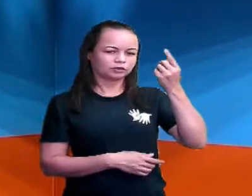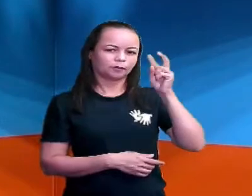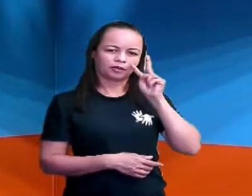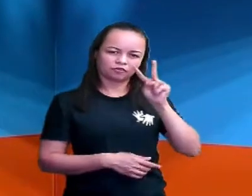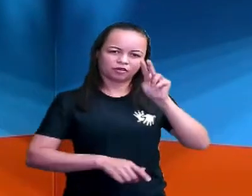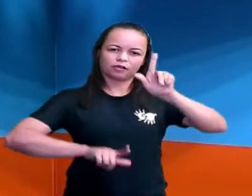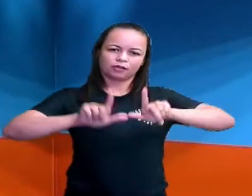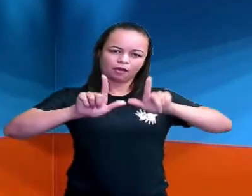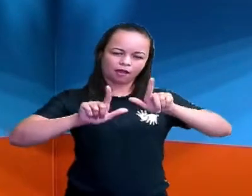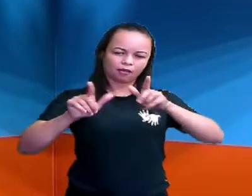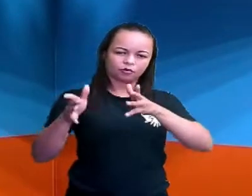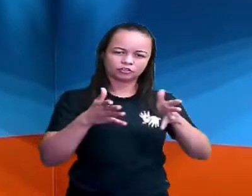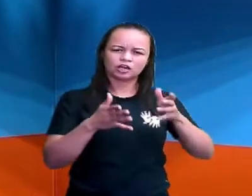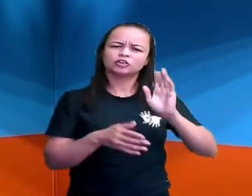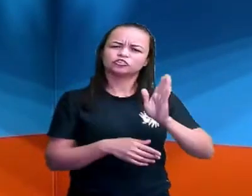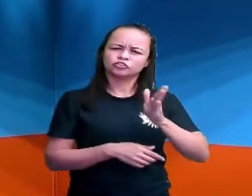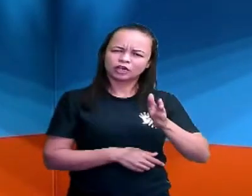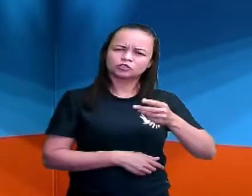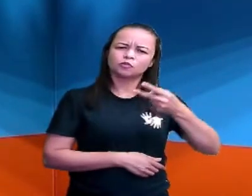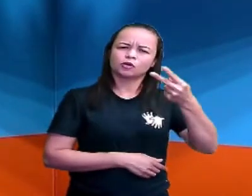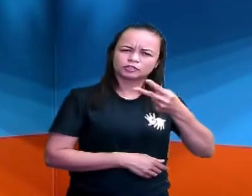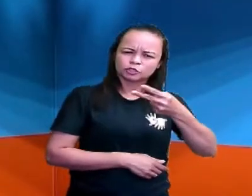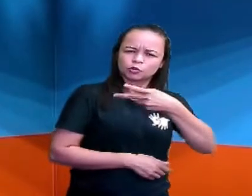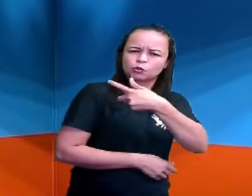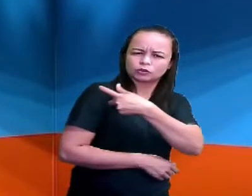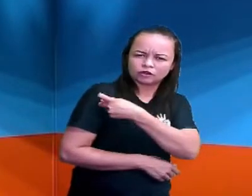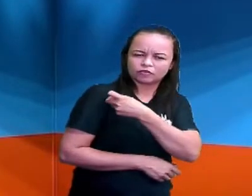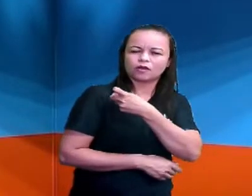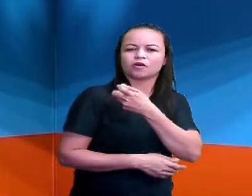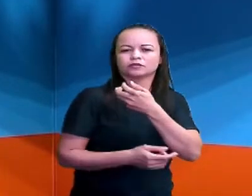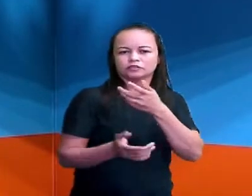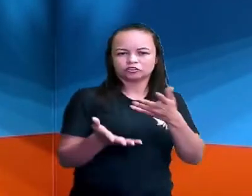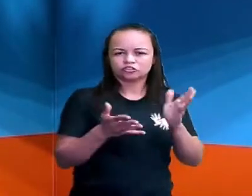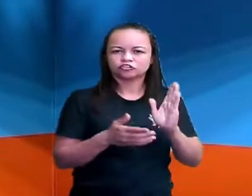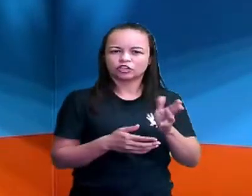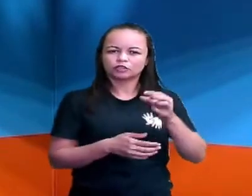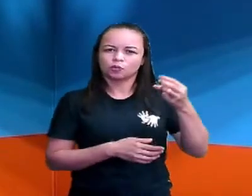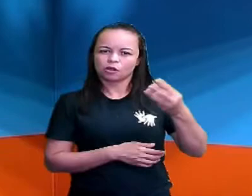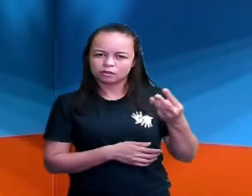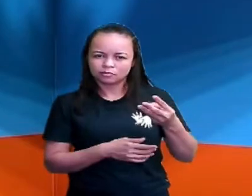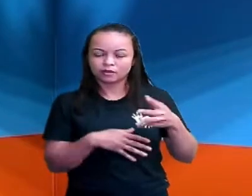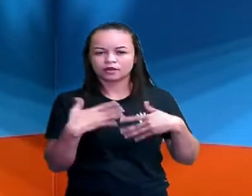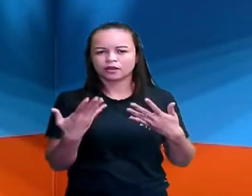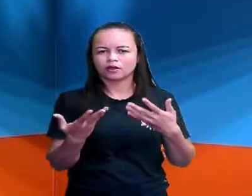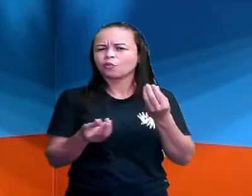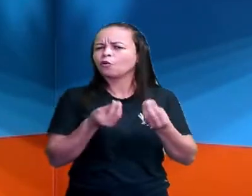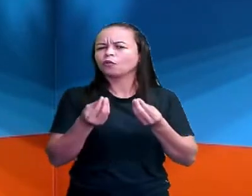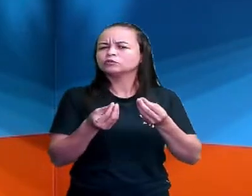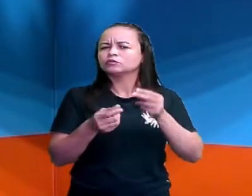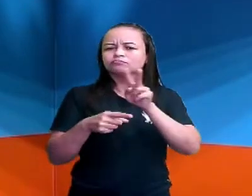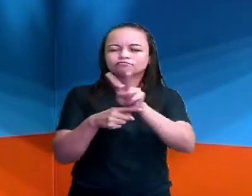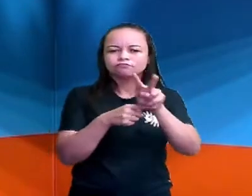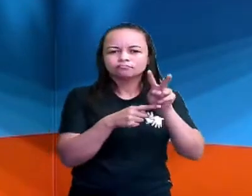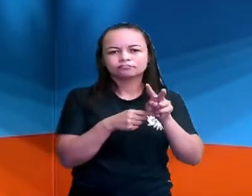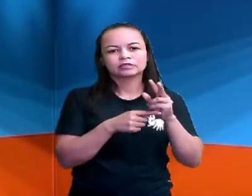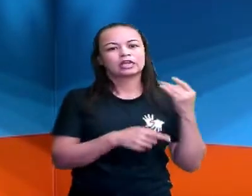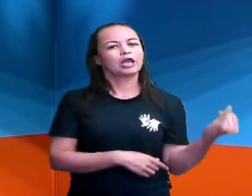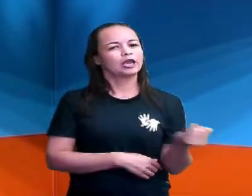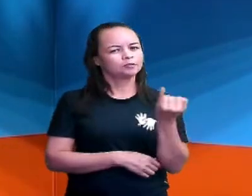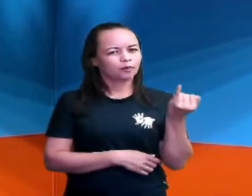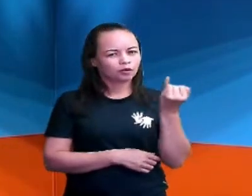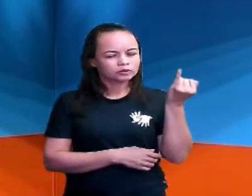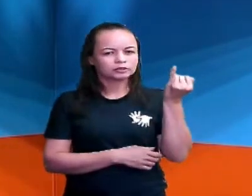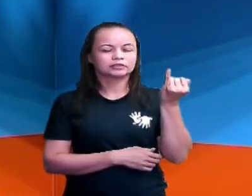já tomou a sua segunda dose, já tomou a dose de reforço? Como é que vocês estão se protegendo? Então é importante que a gente